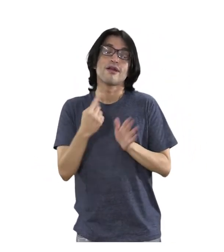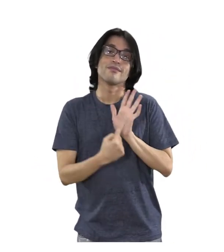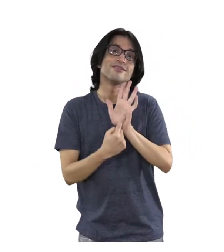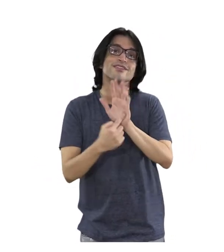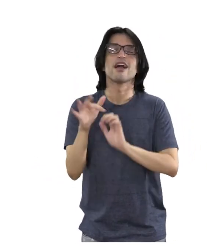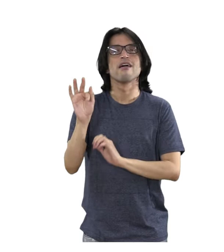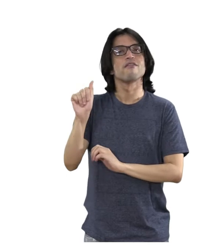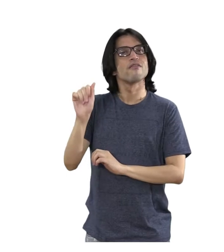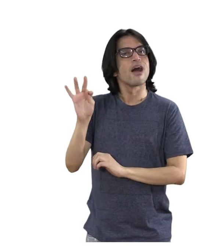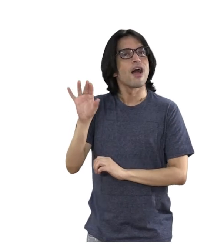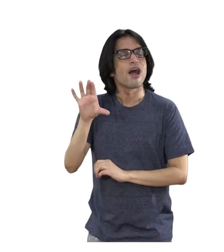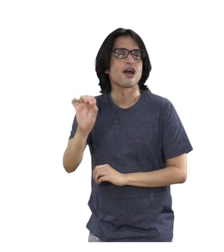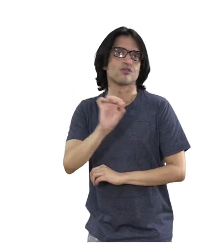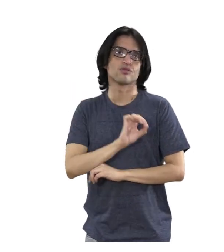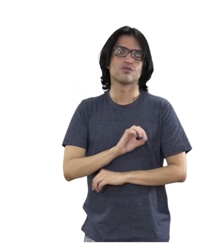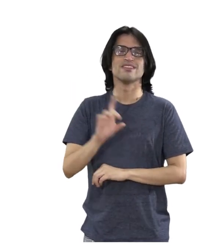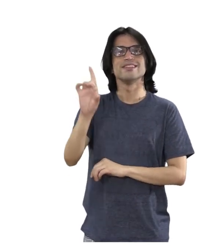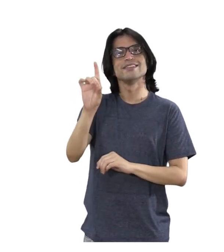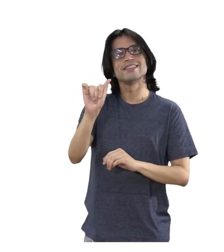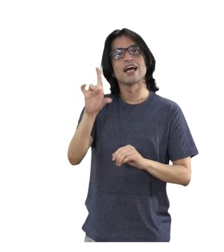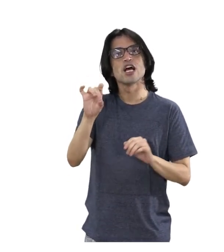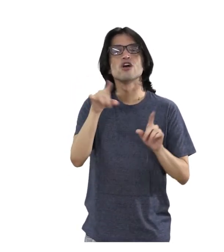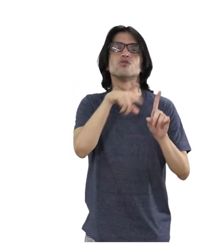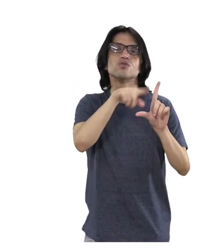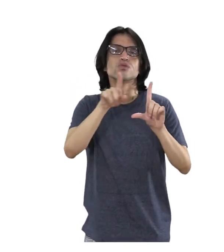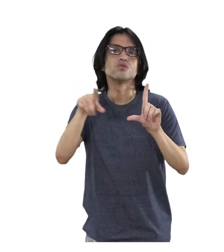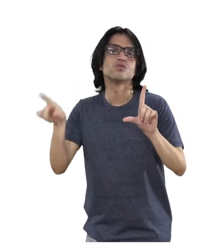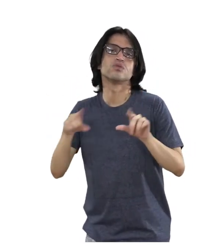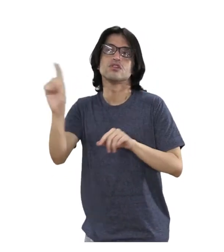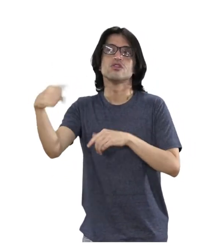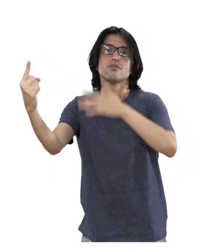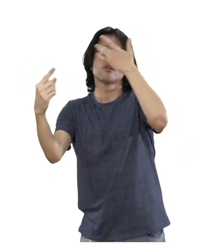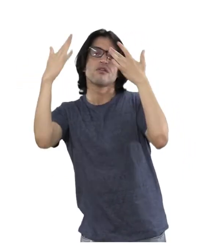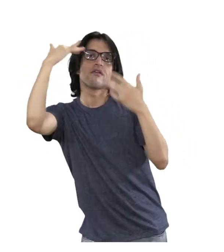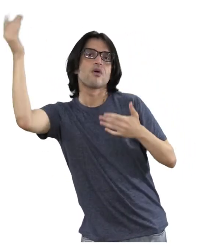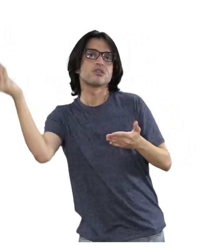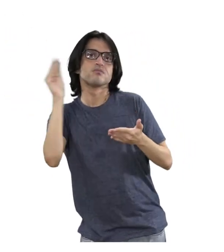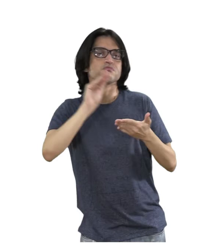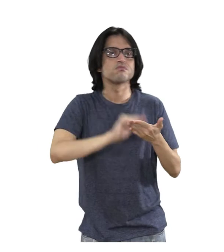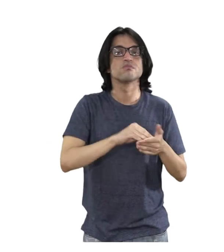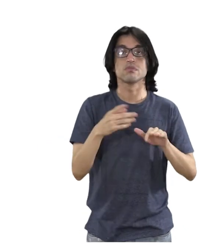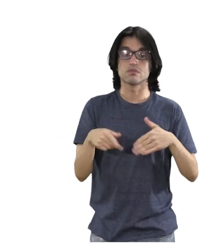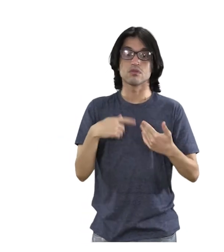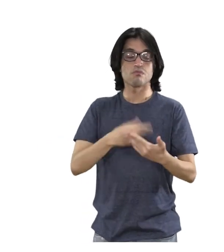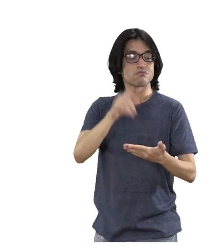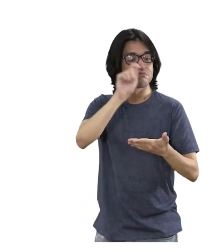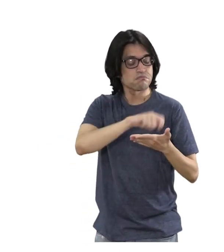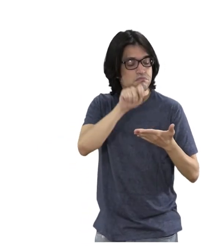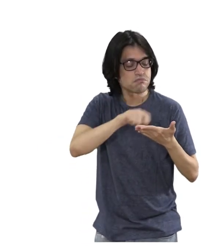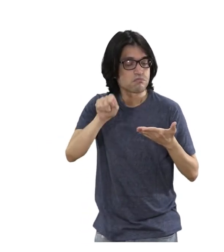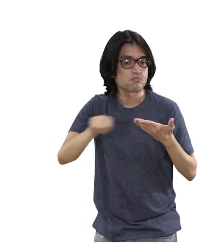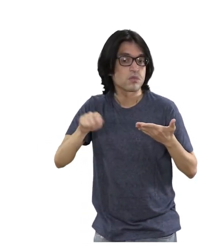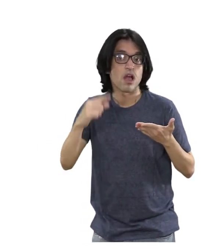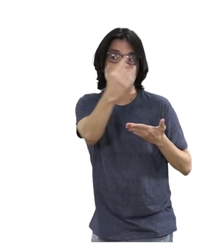de autoridade para fundamentar a tese apresentada. A ideia de que, por meio da linguagem verbal escrita, as pessoas